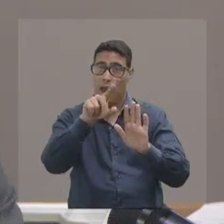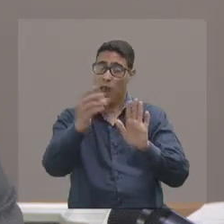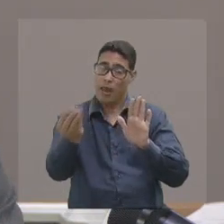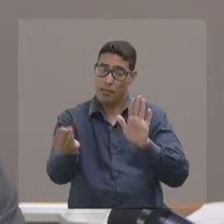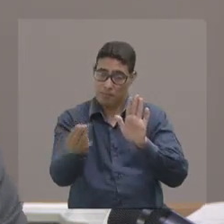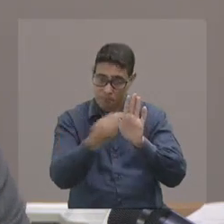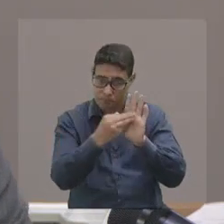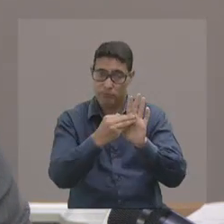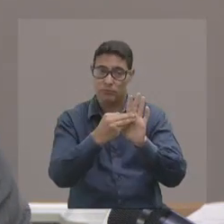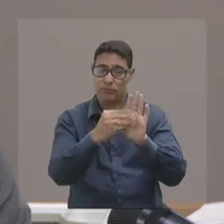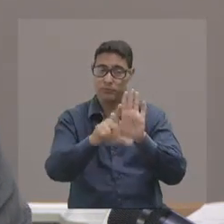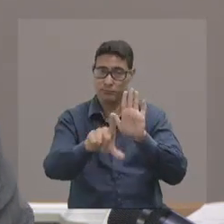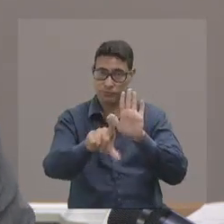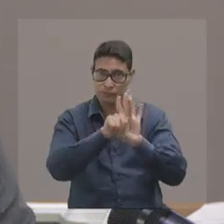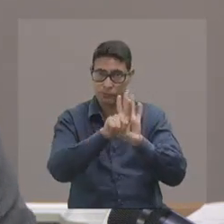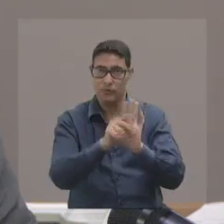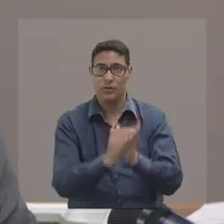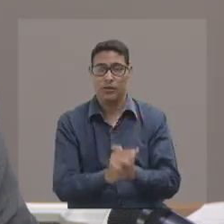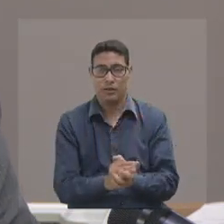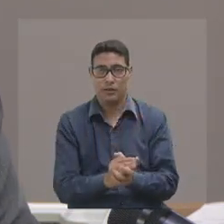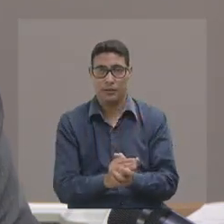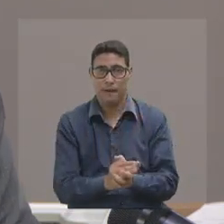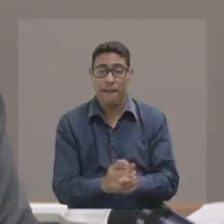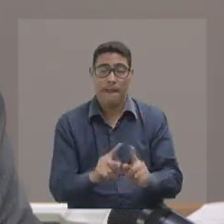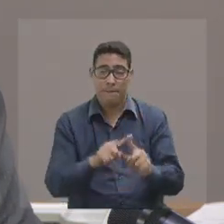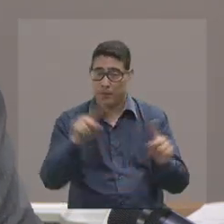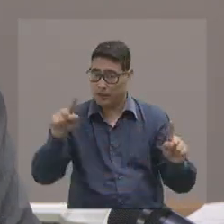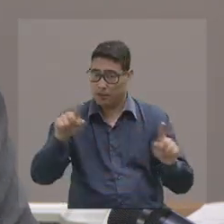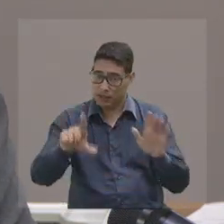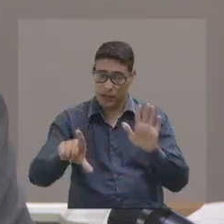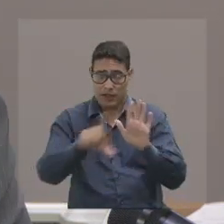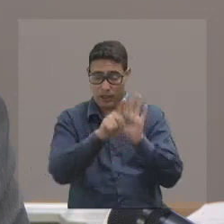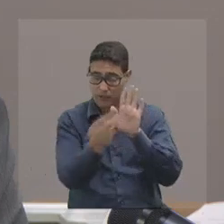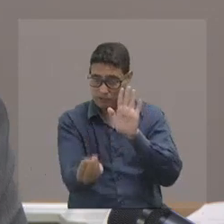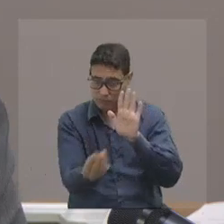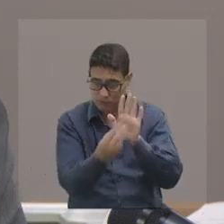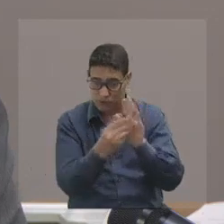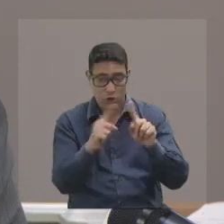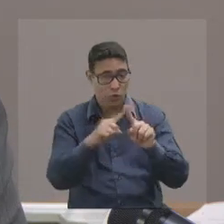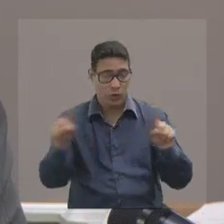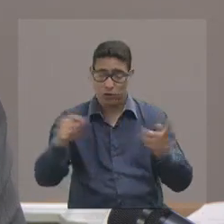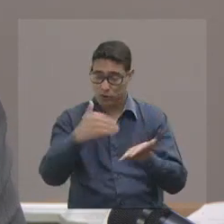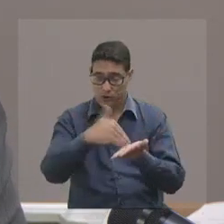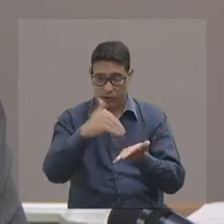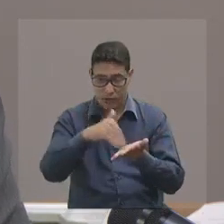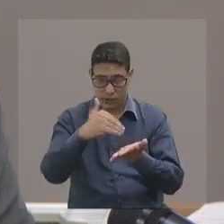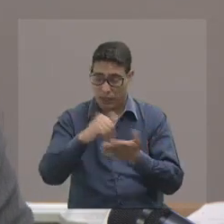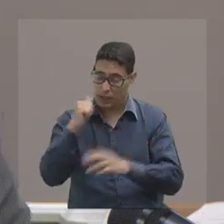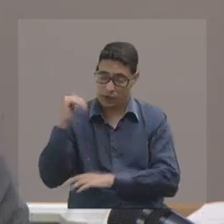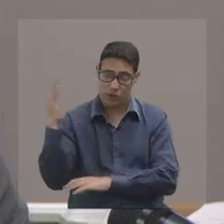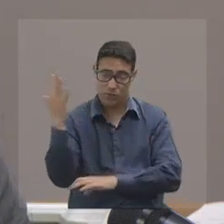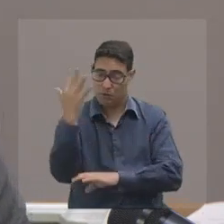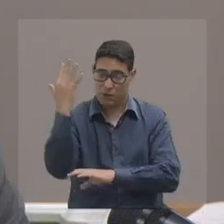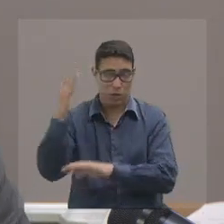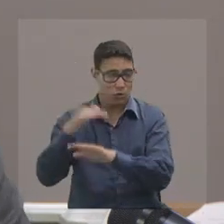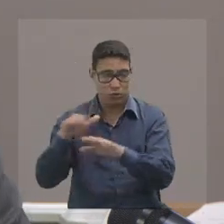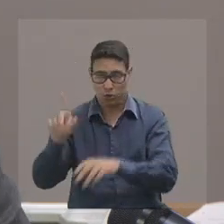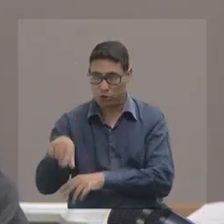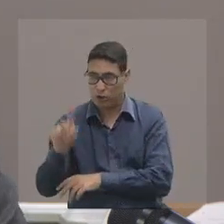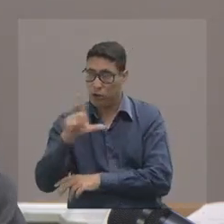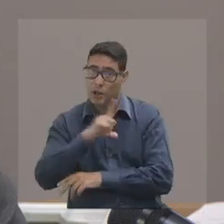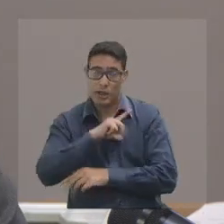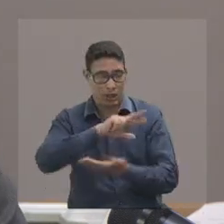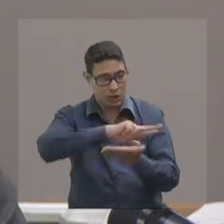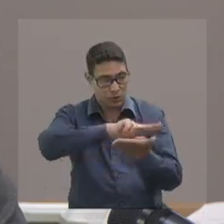lei e para implementar a lei não foi só a Secretaria de Meio Ambiente houve uma união de vários